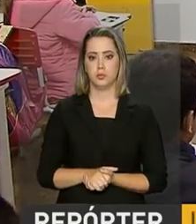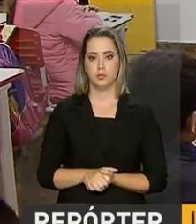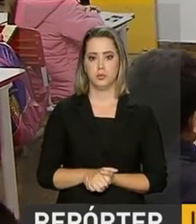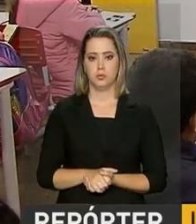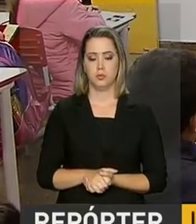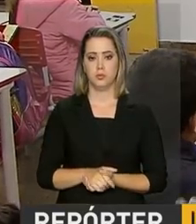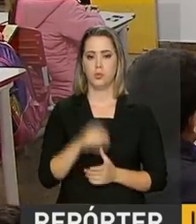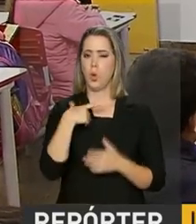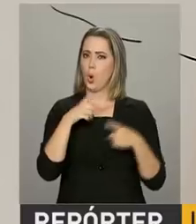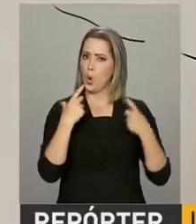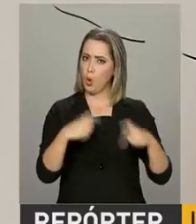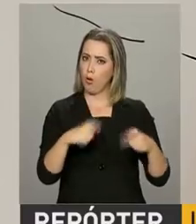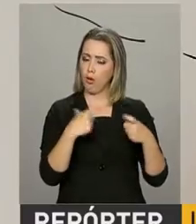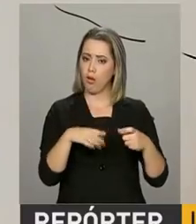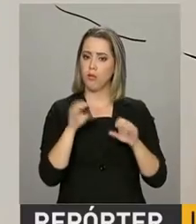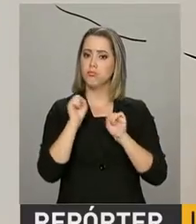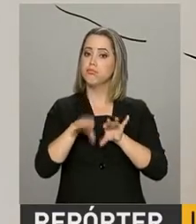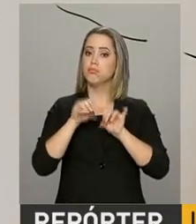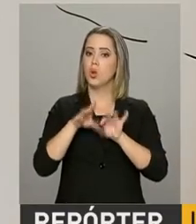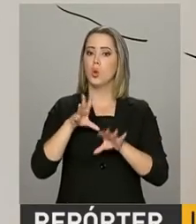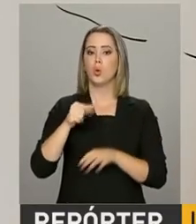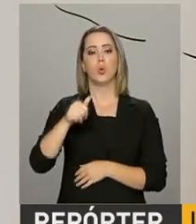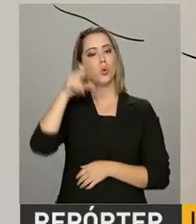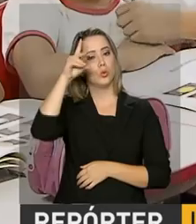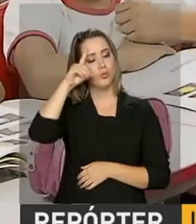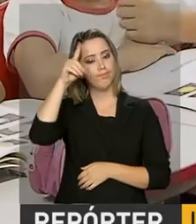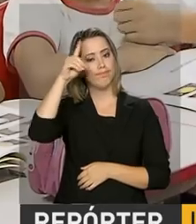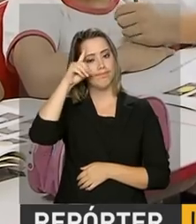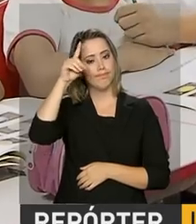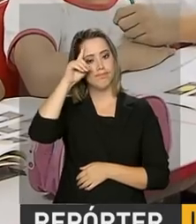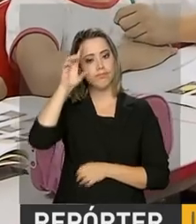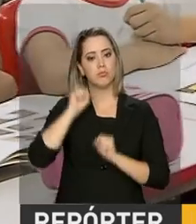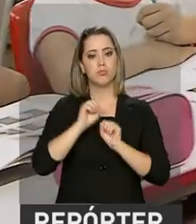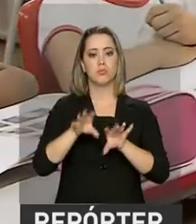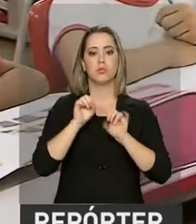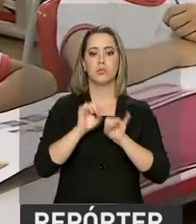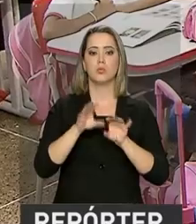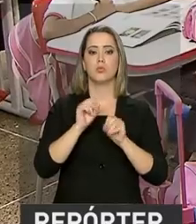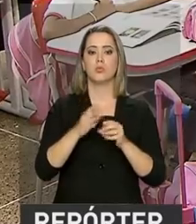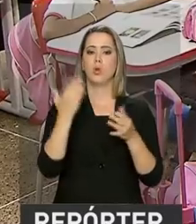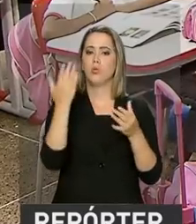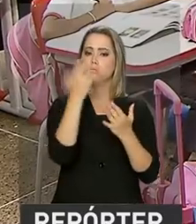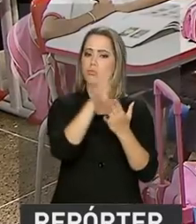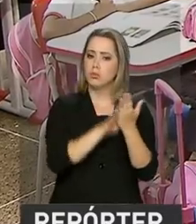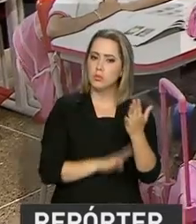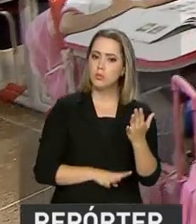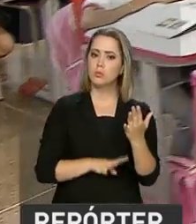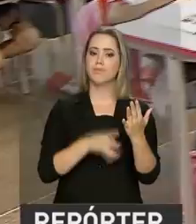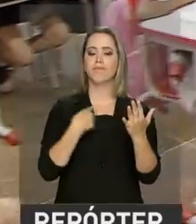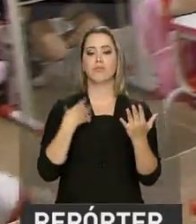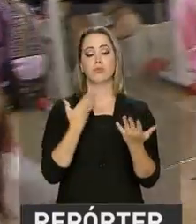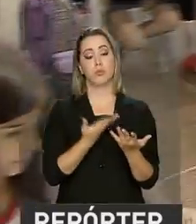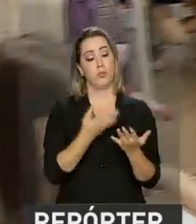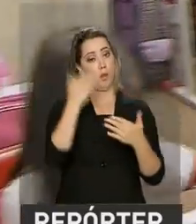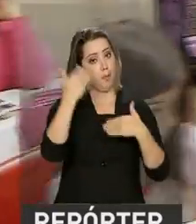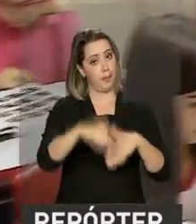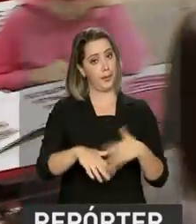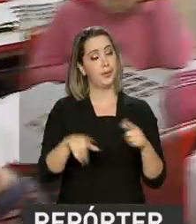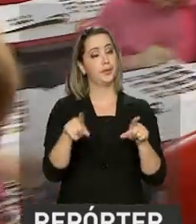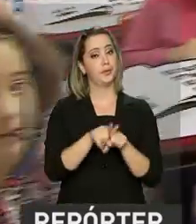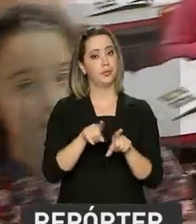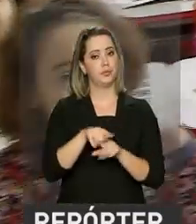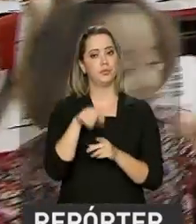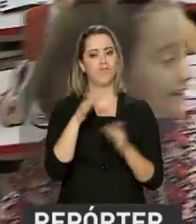Em sala de aula todo dia, ensinando, aplicando atividades em grupo e avaliando. O contato